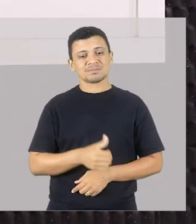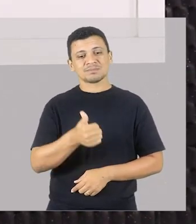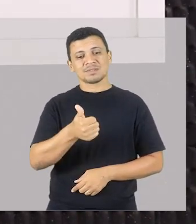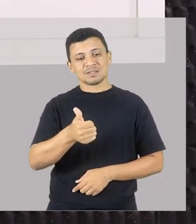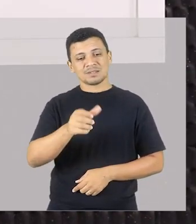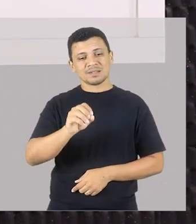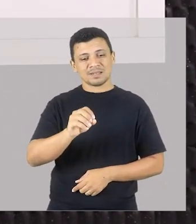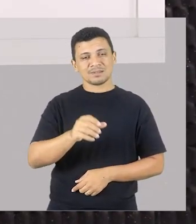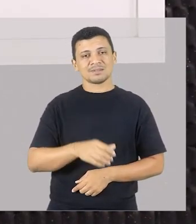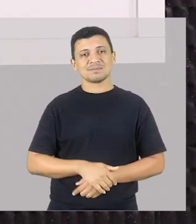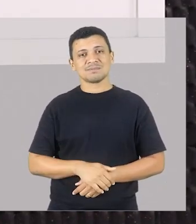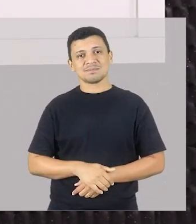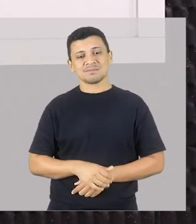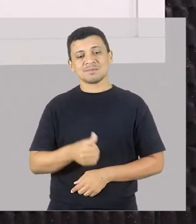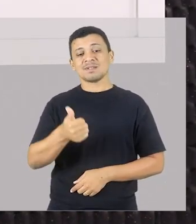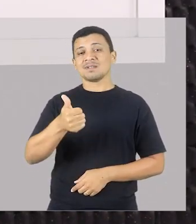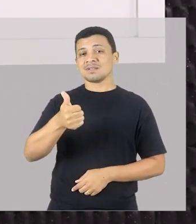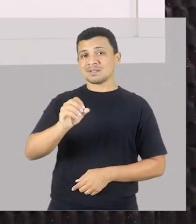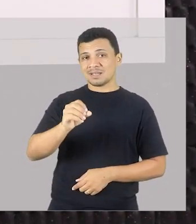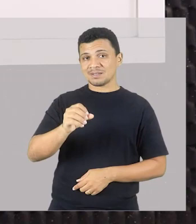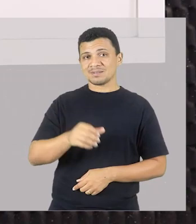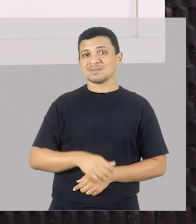10 possibilidades.